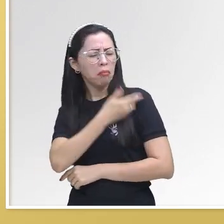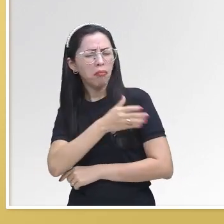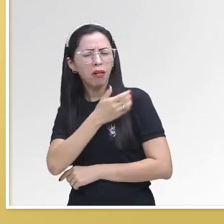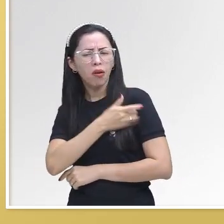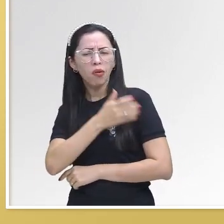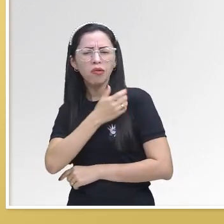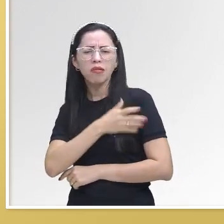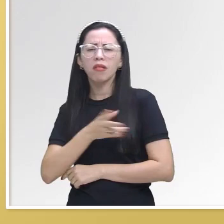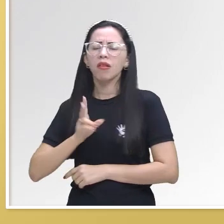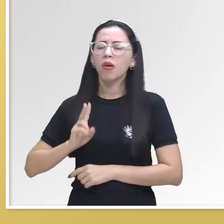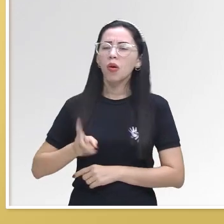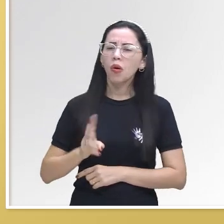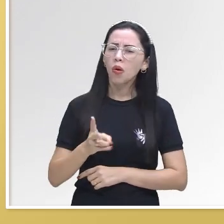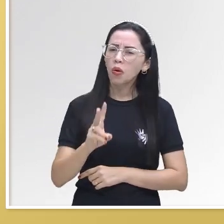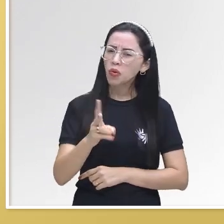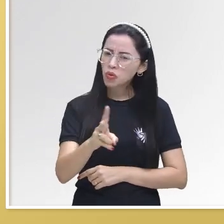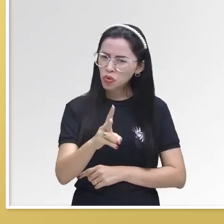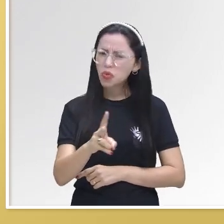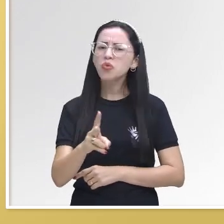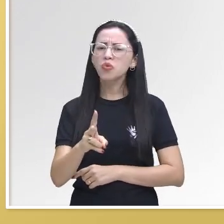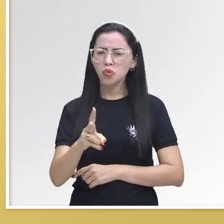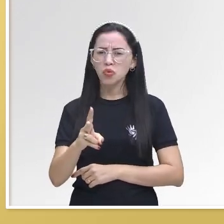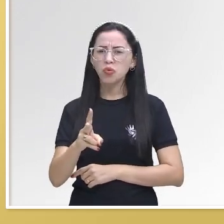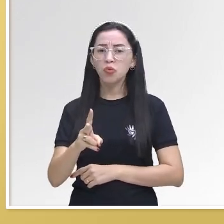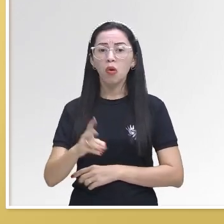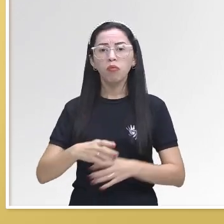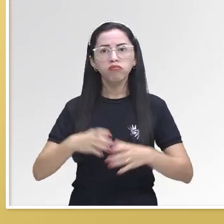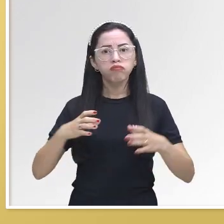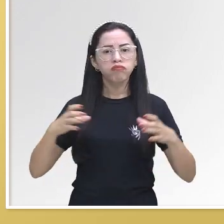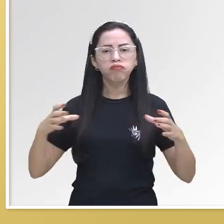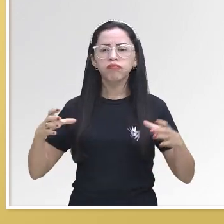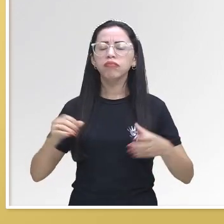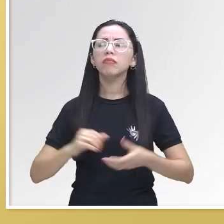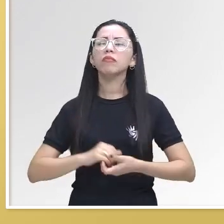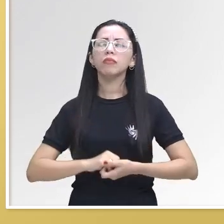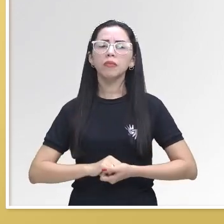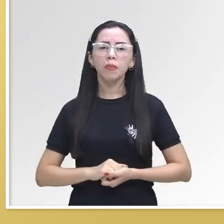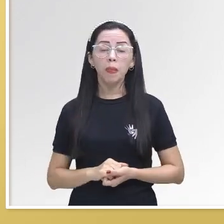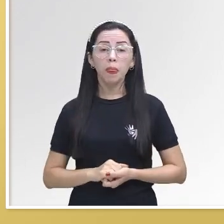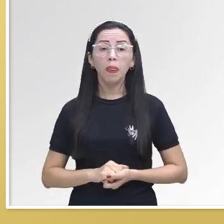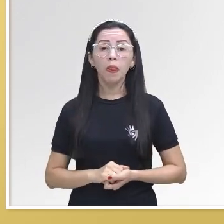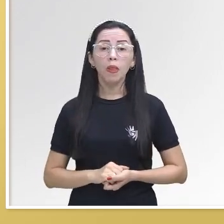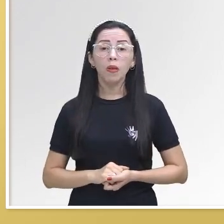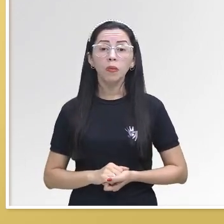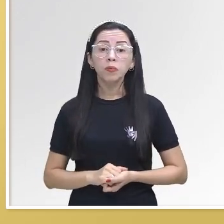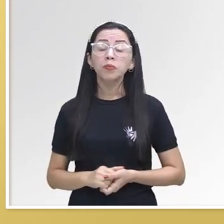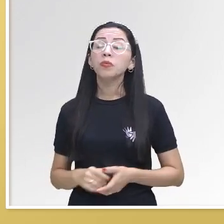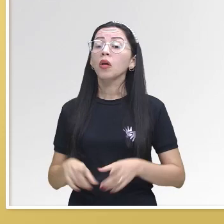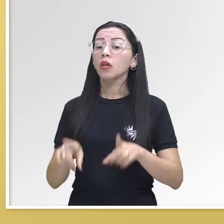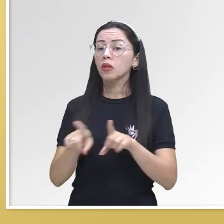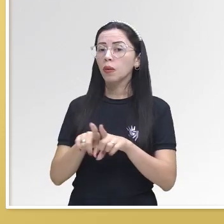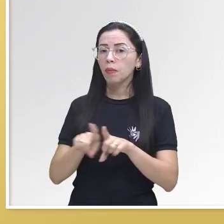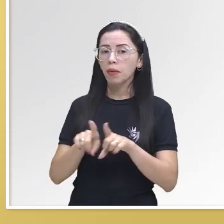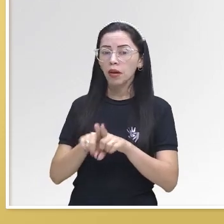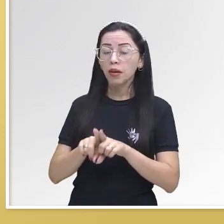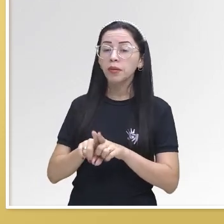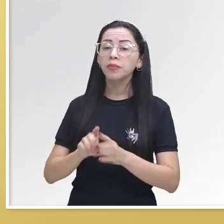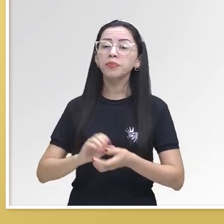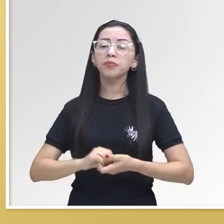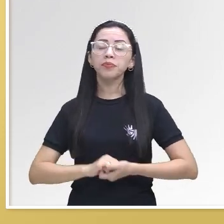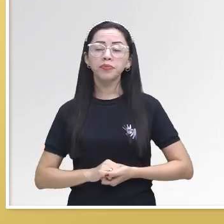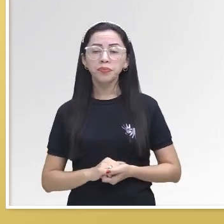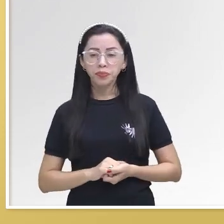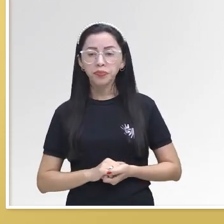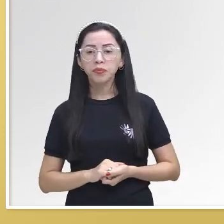forte repercussão no país e no mundo. De outra parte, a especificidade.